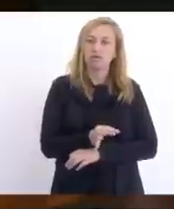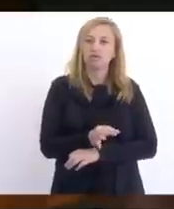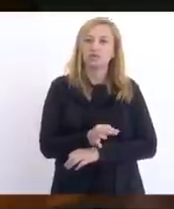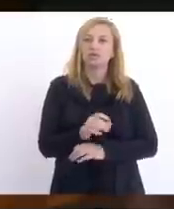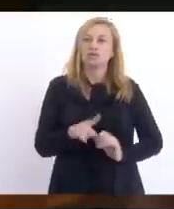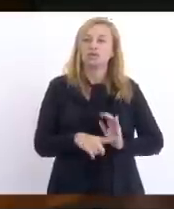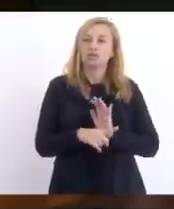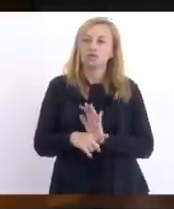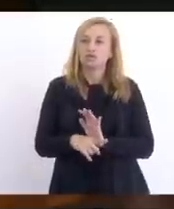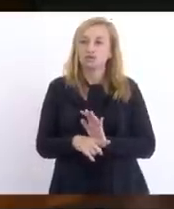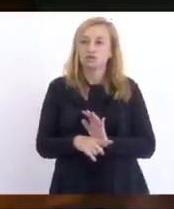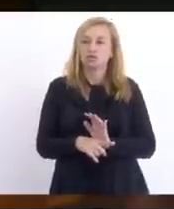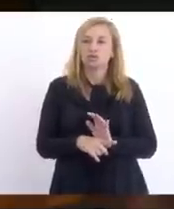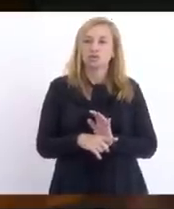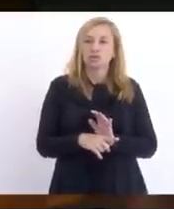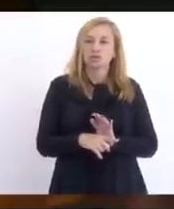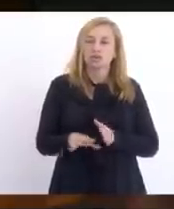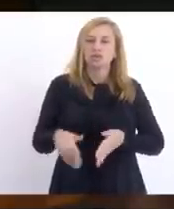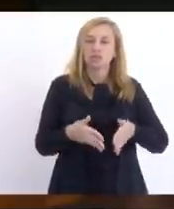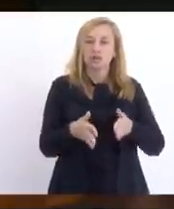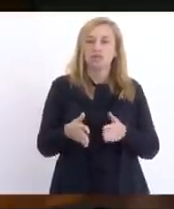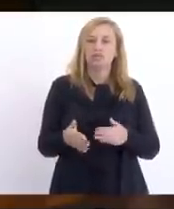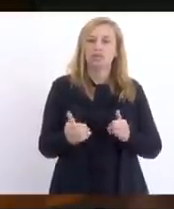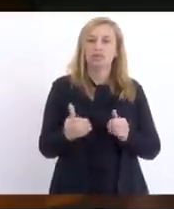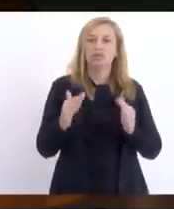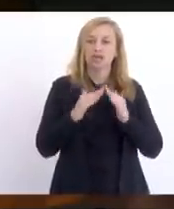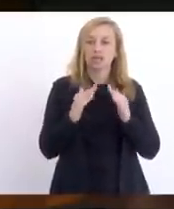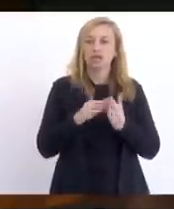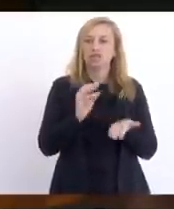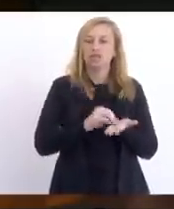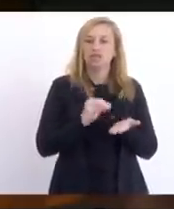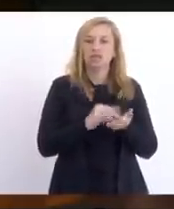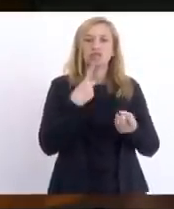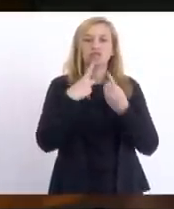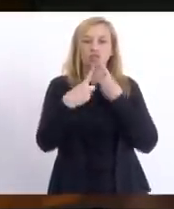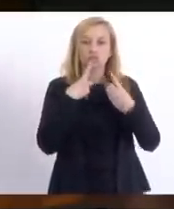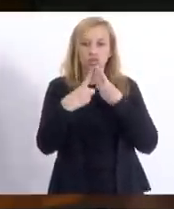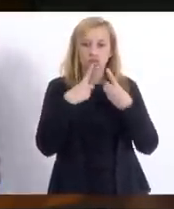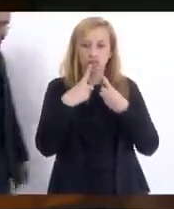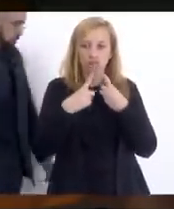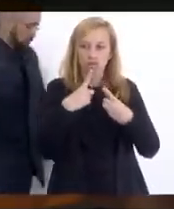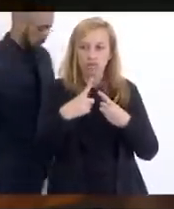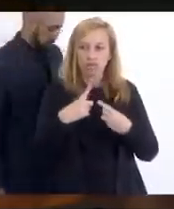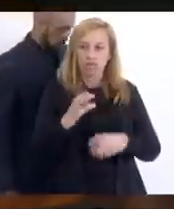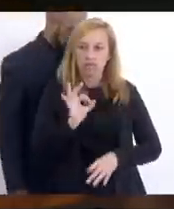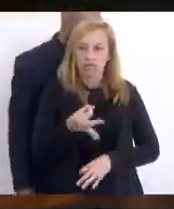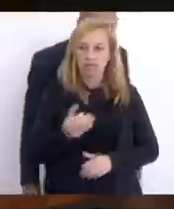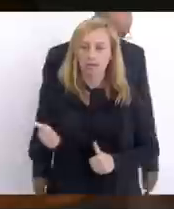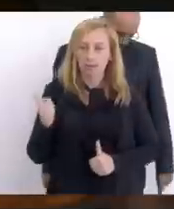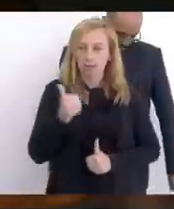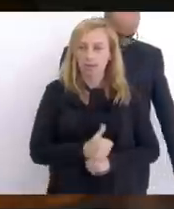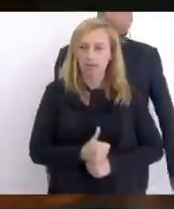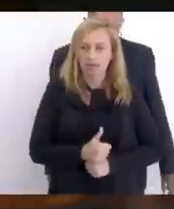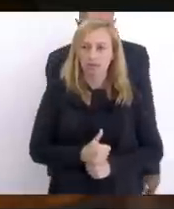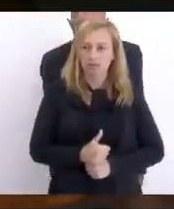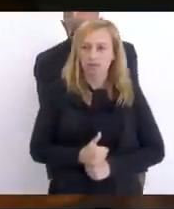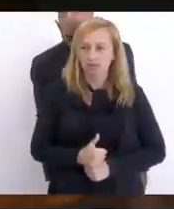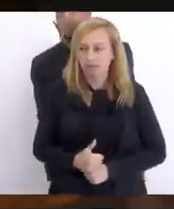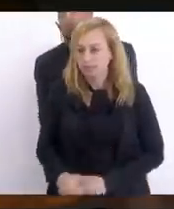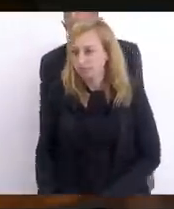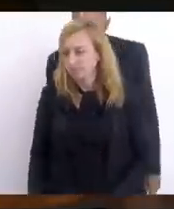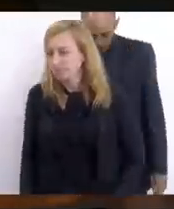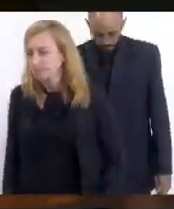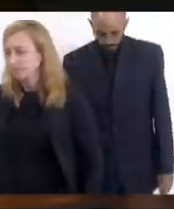da forma que vem sendo encaminhado para esta casa, com a falta de um debate que seja concreto. A gente precisa